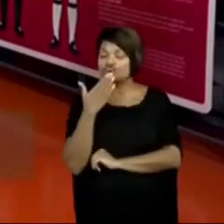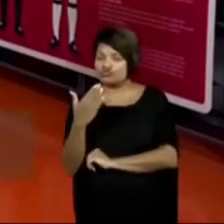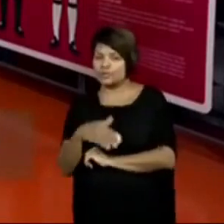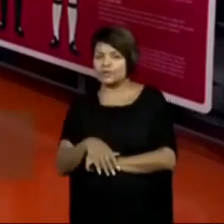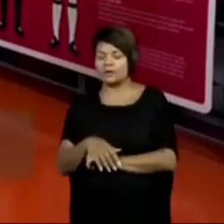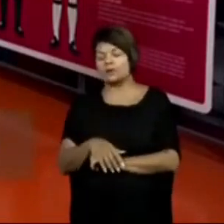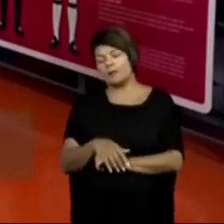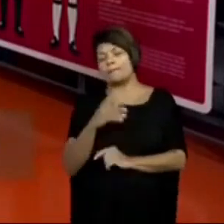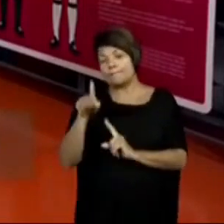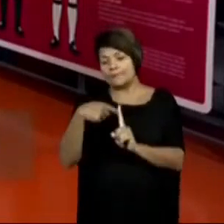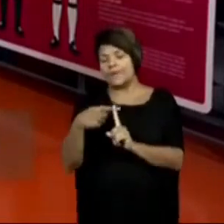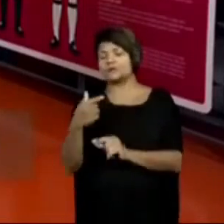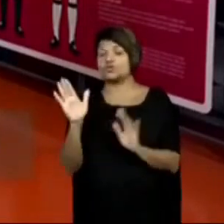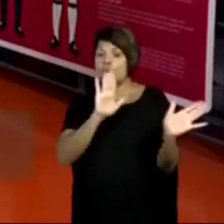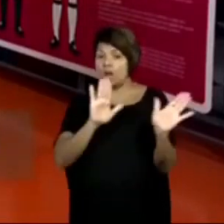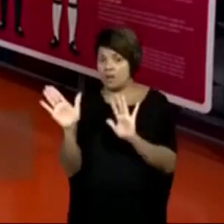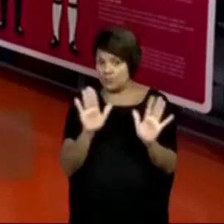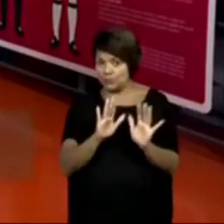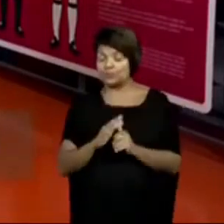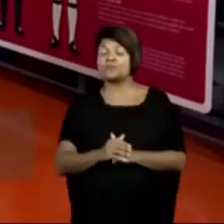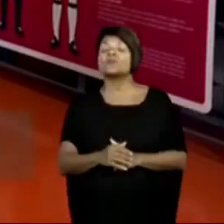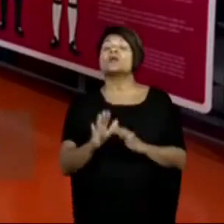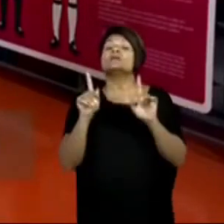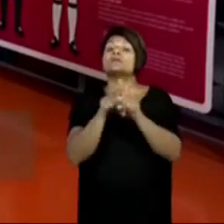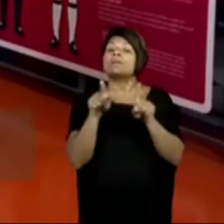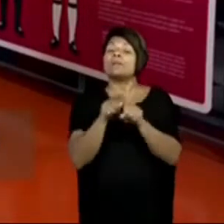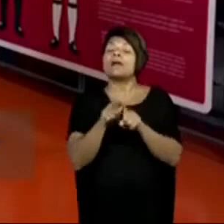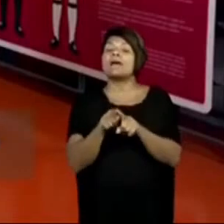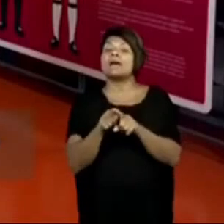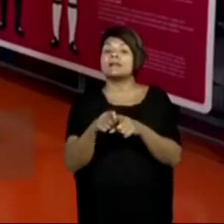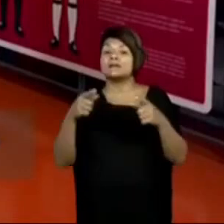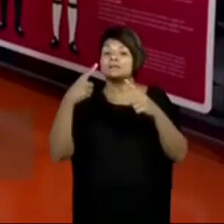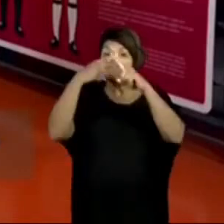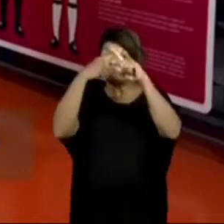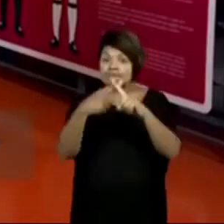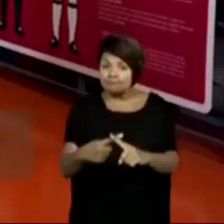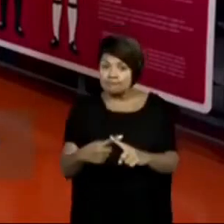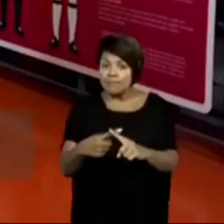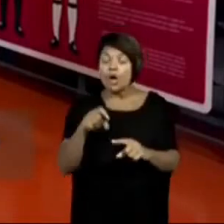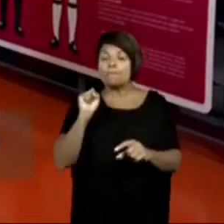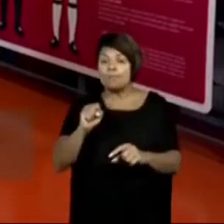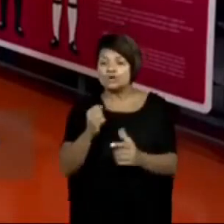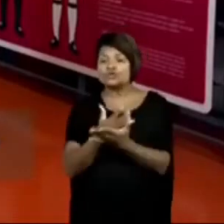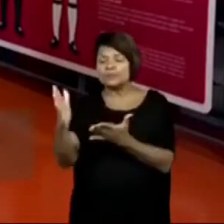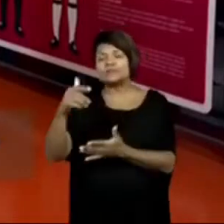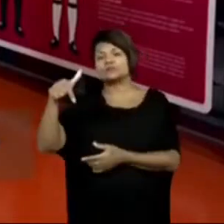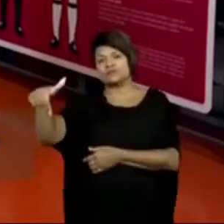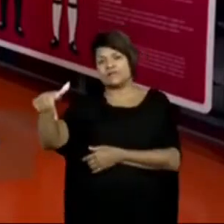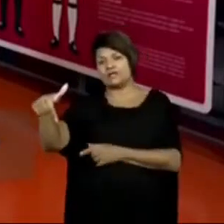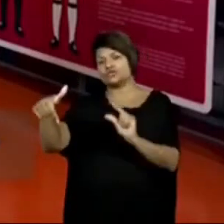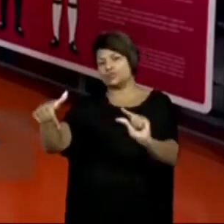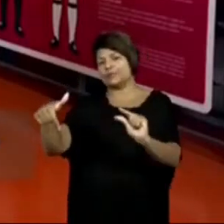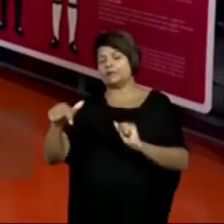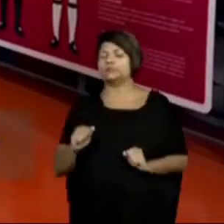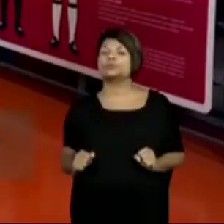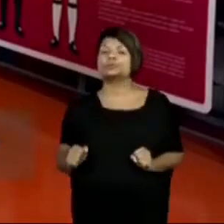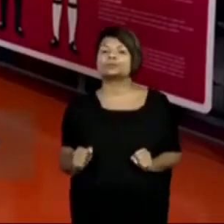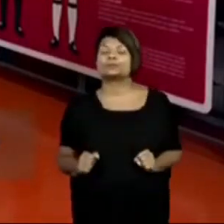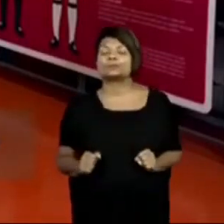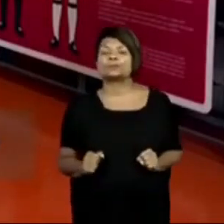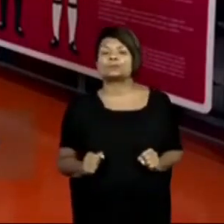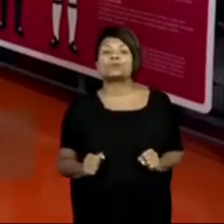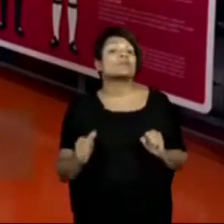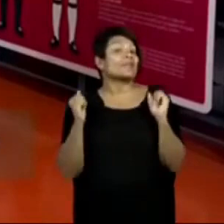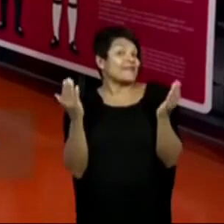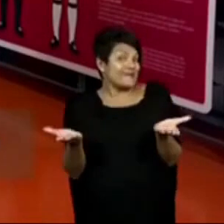com o goleiro, não é? E a partida, ela pode iniciar com 7 jogadores. No mínimo, né? Isso. E aí,